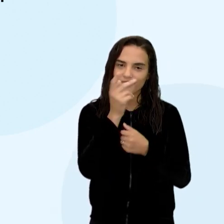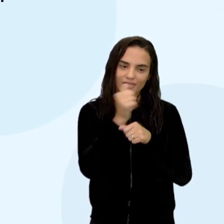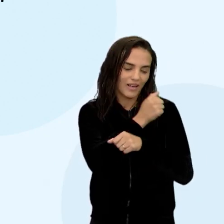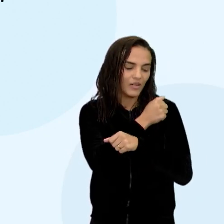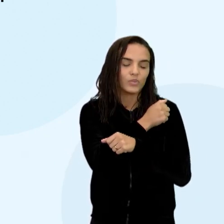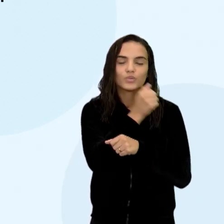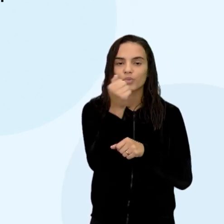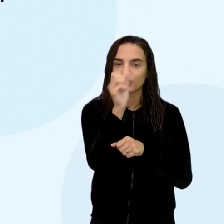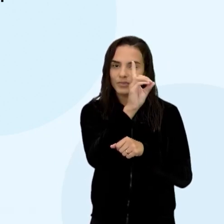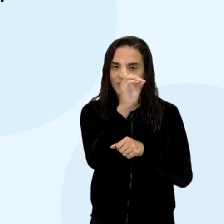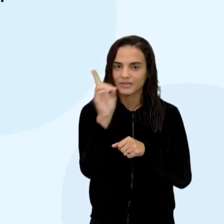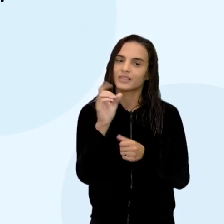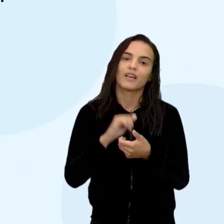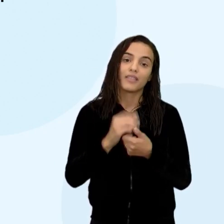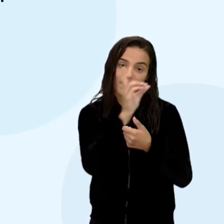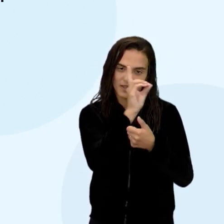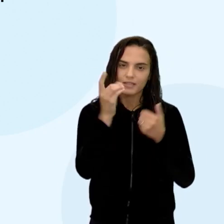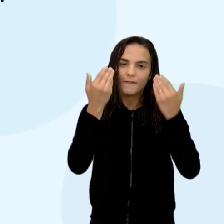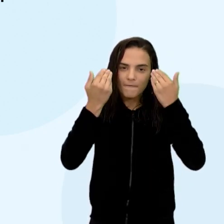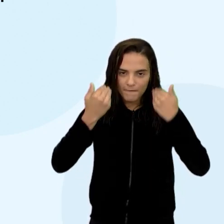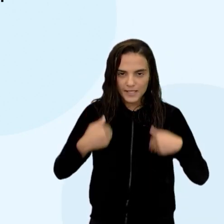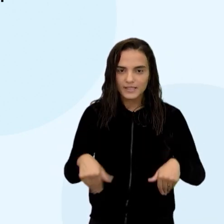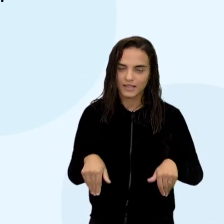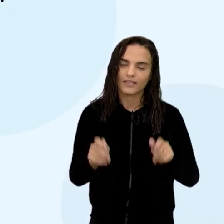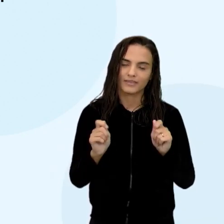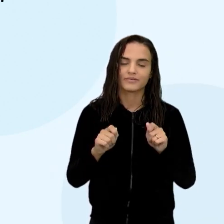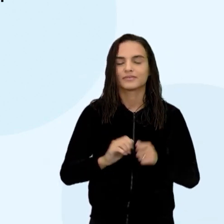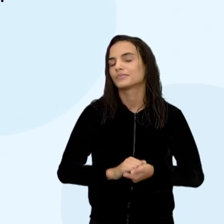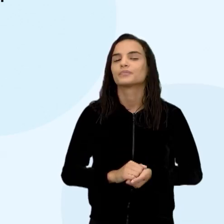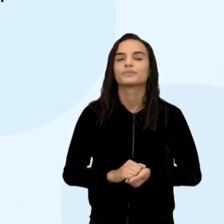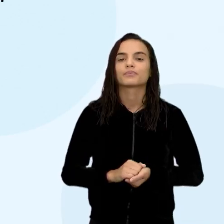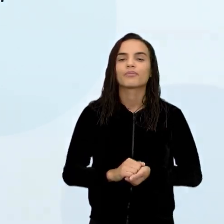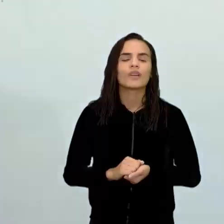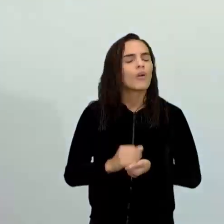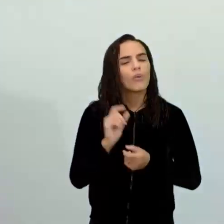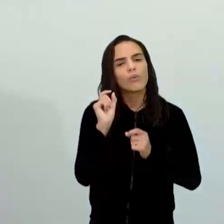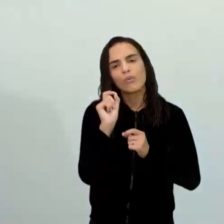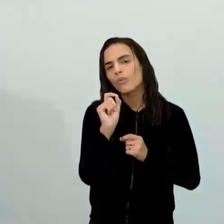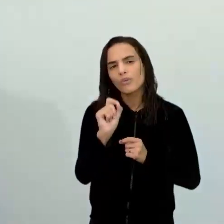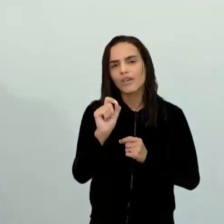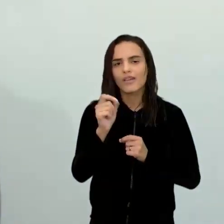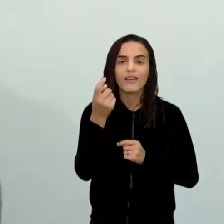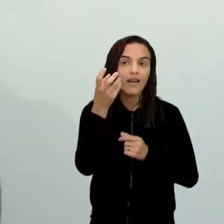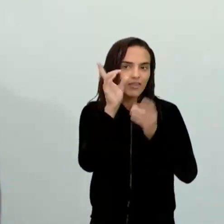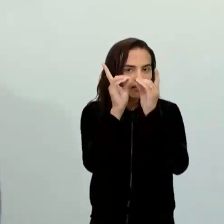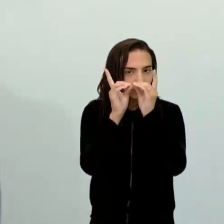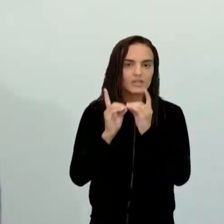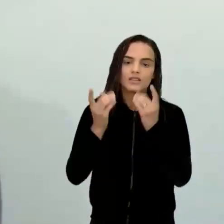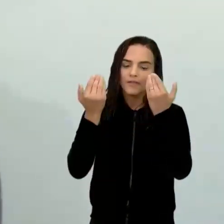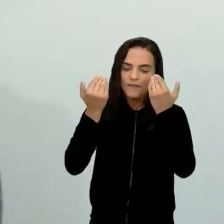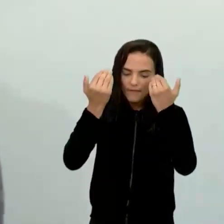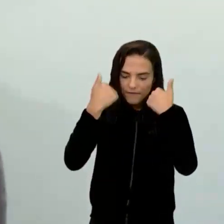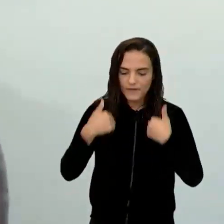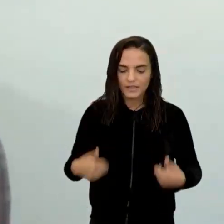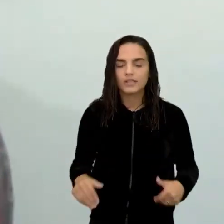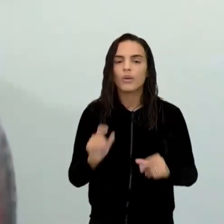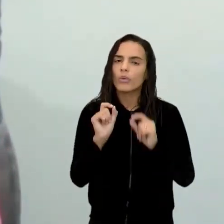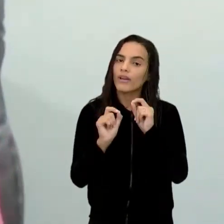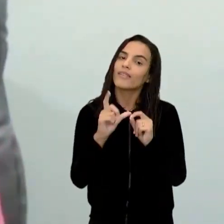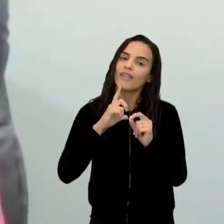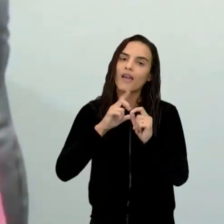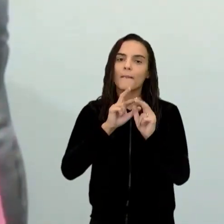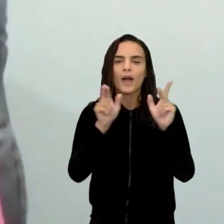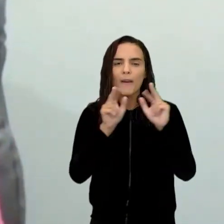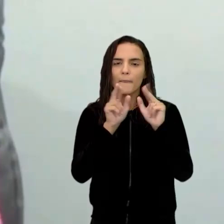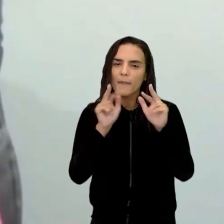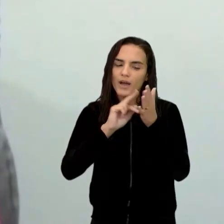deficiência, tá? Nesse caso, a deficiência física que nós vamos falar hoje, tá? E o que é a deficiência física? Nós temos diferentes tipos